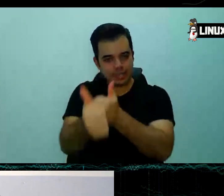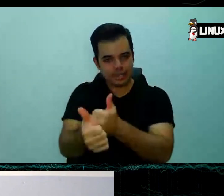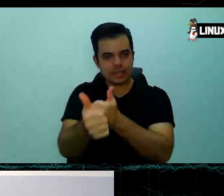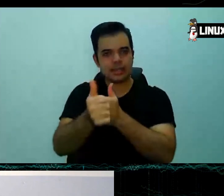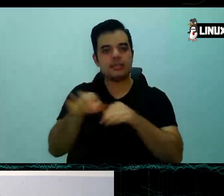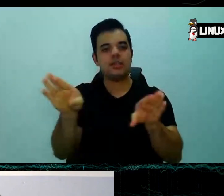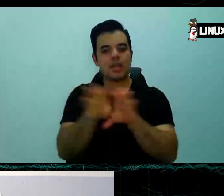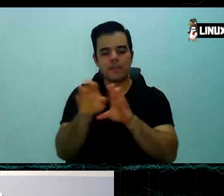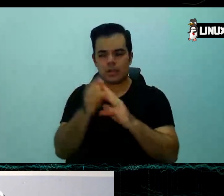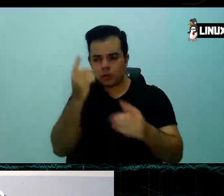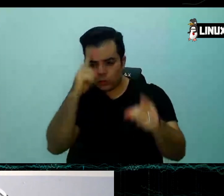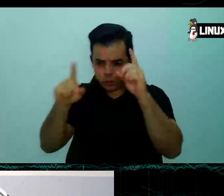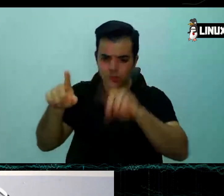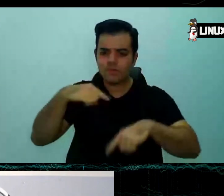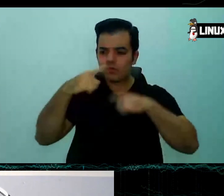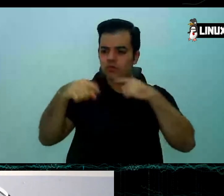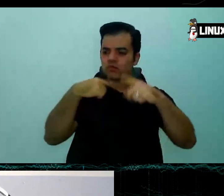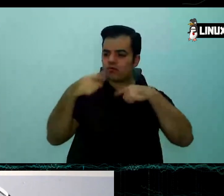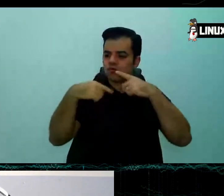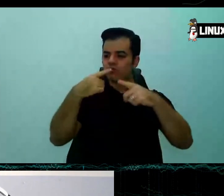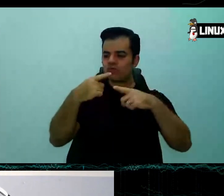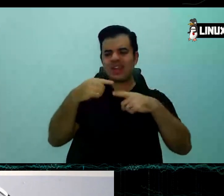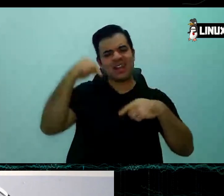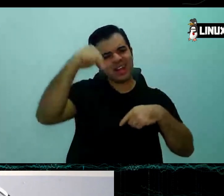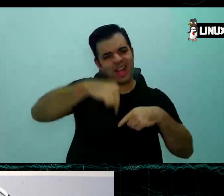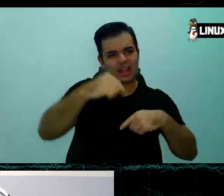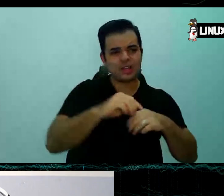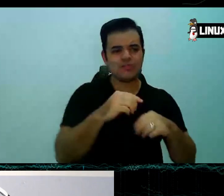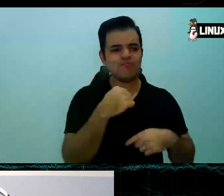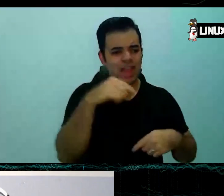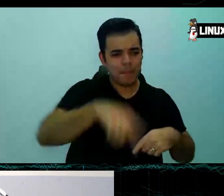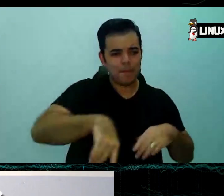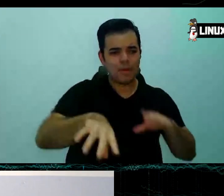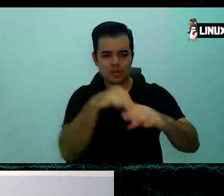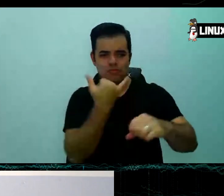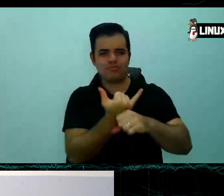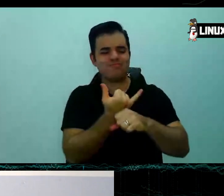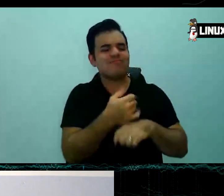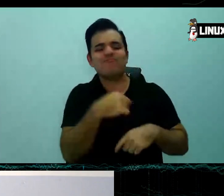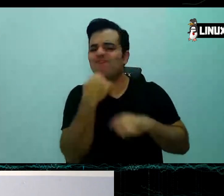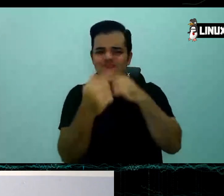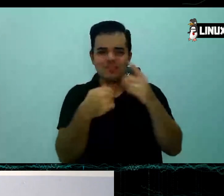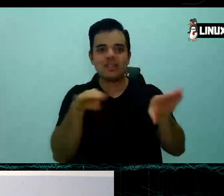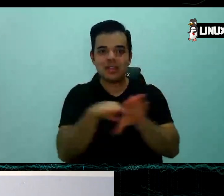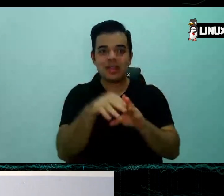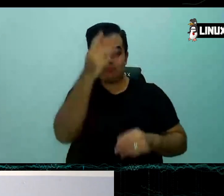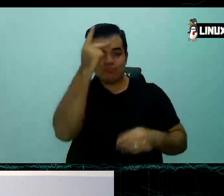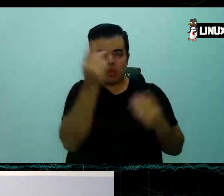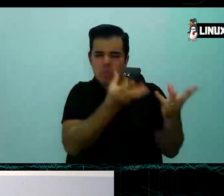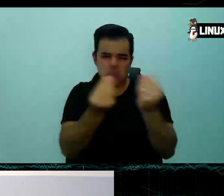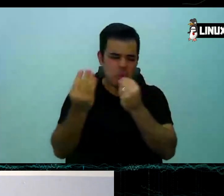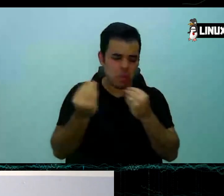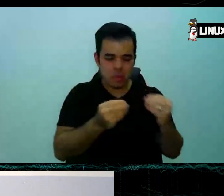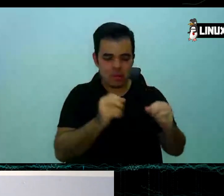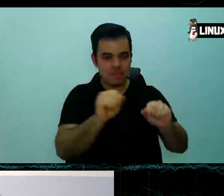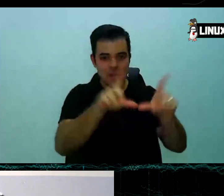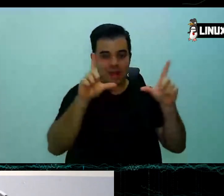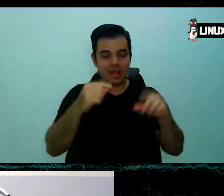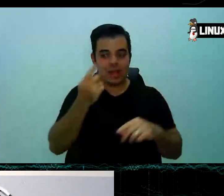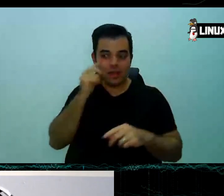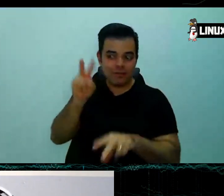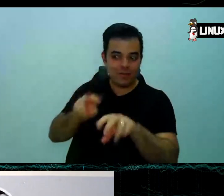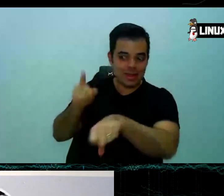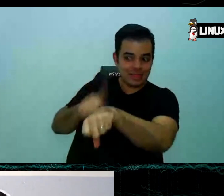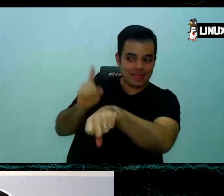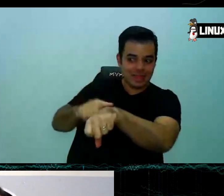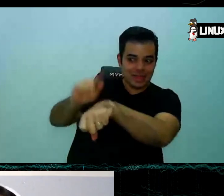todas as dúvidas. Aqui, infelizmente, não dá para fazer as perguntas porque é muita gente participando. E eu de olho no horário ali, mano. Eu